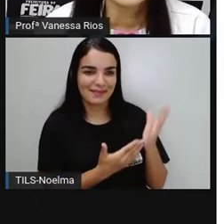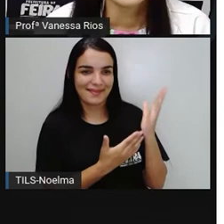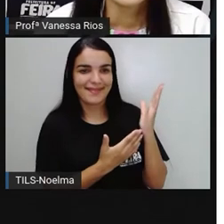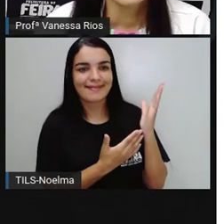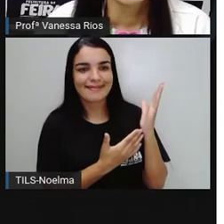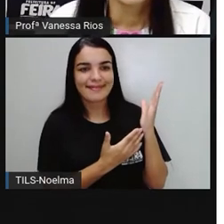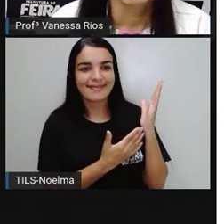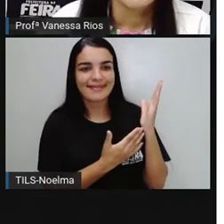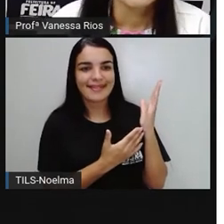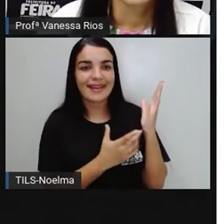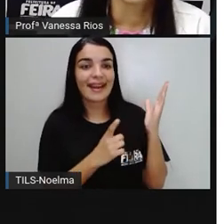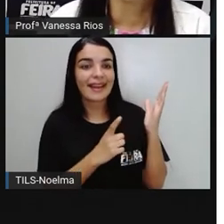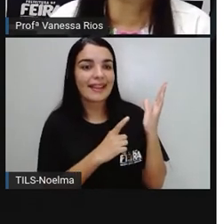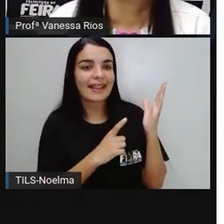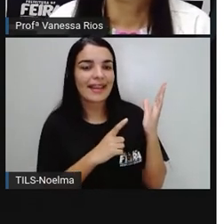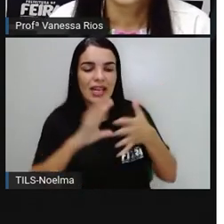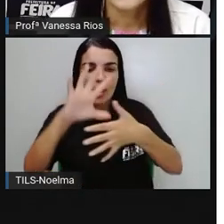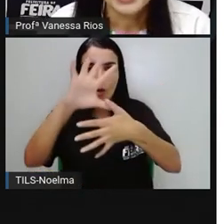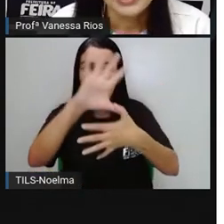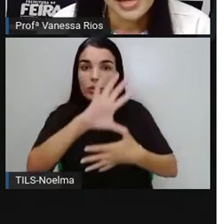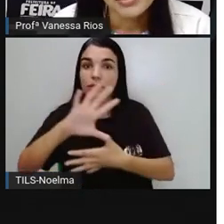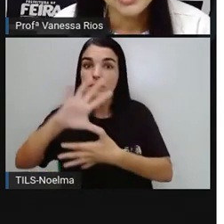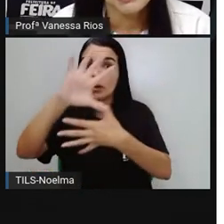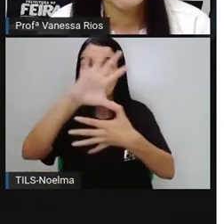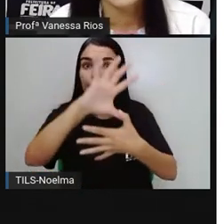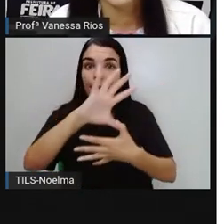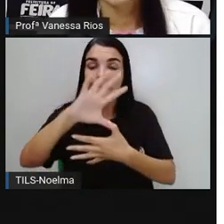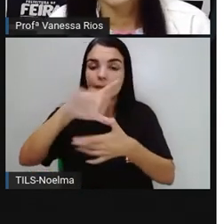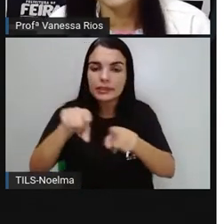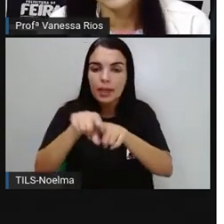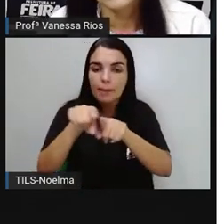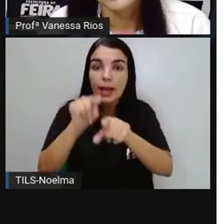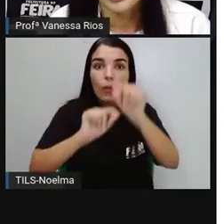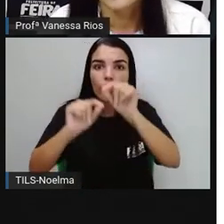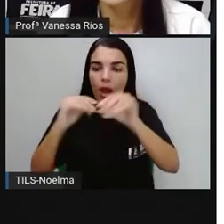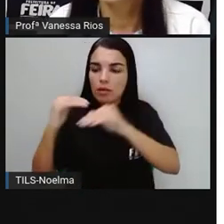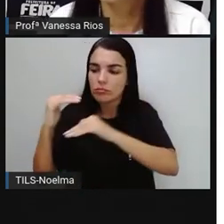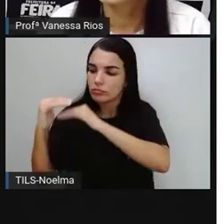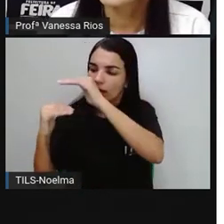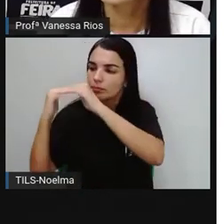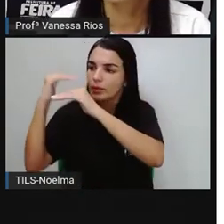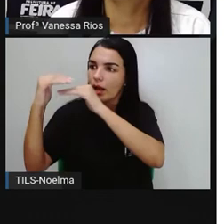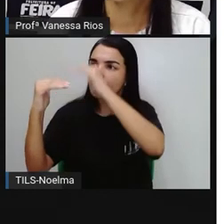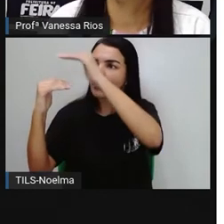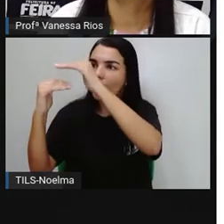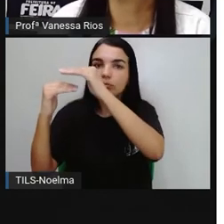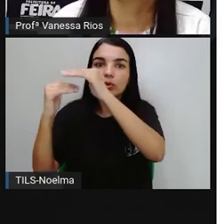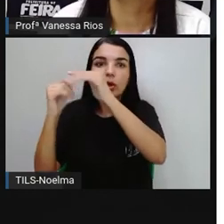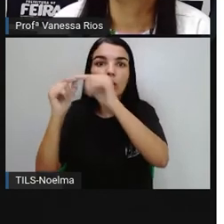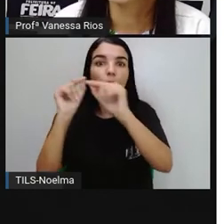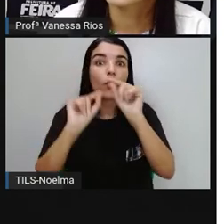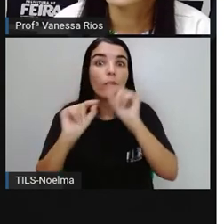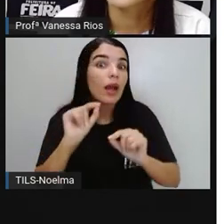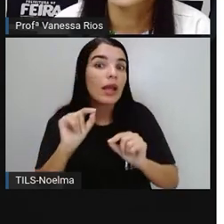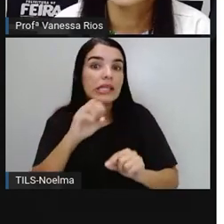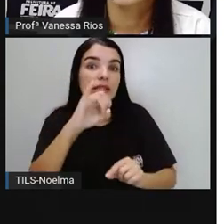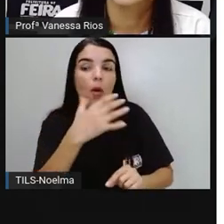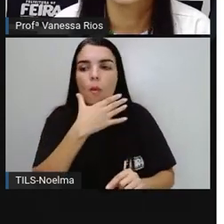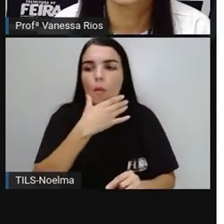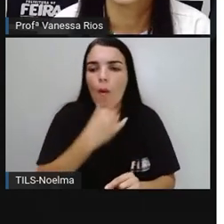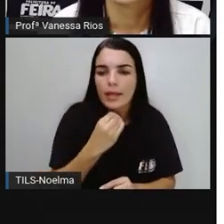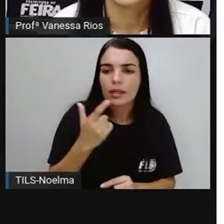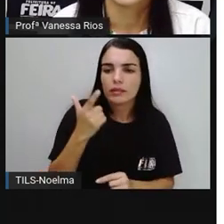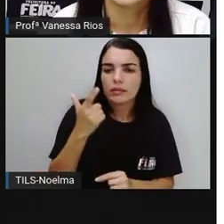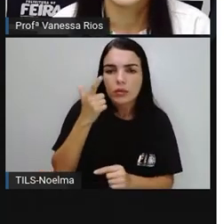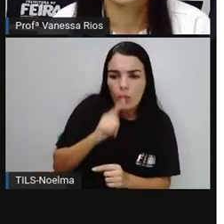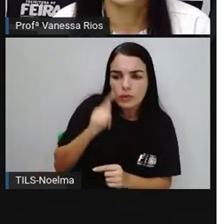E aí os mapas evoluem, né? Os mapas mudam, de acordo com também o homem vai aprimorando os seus